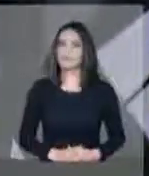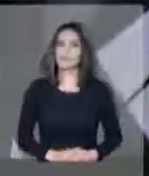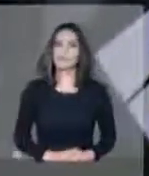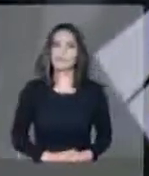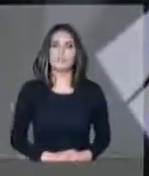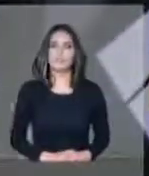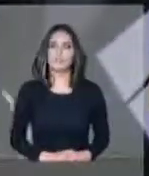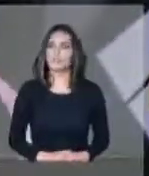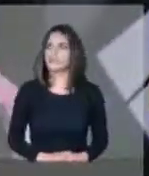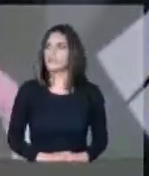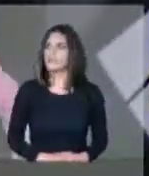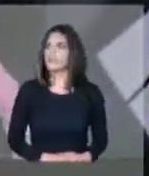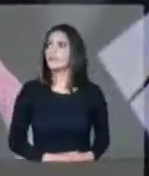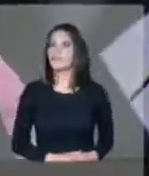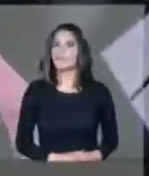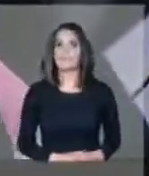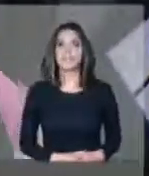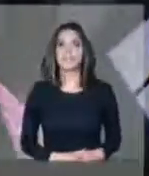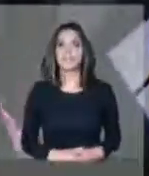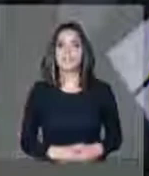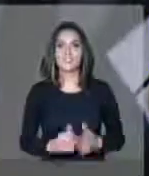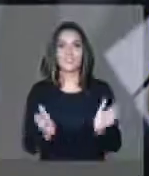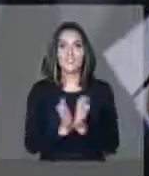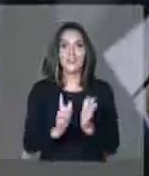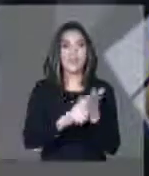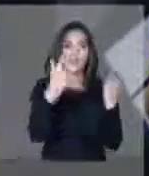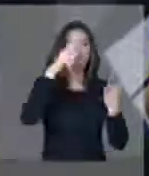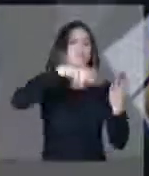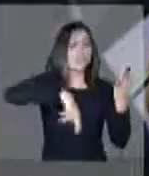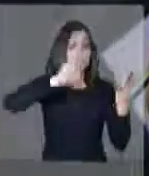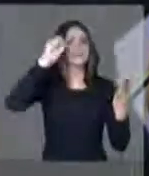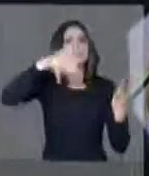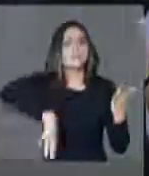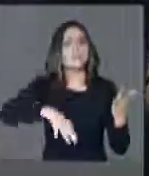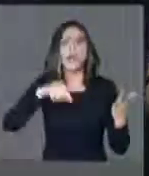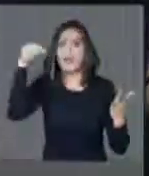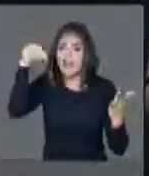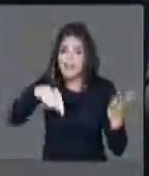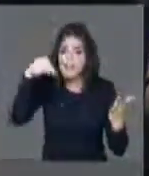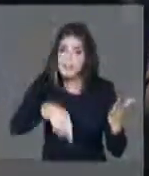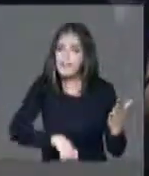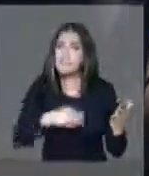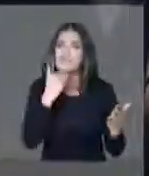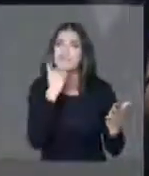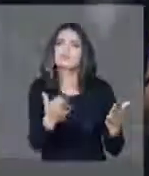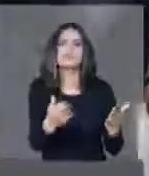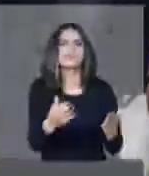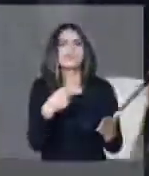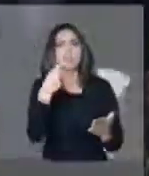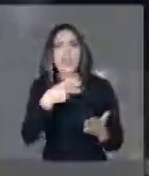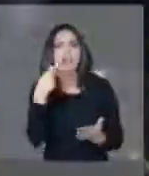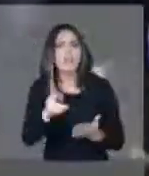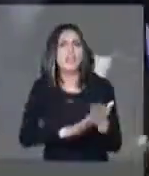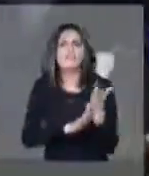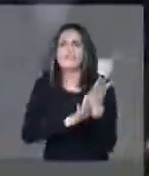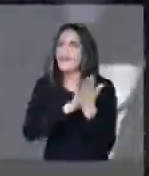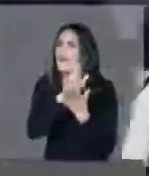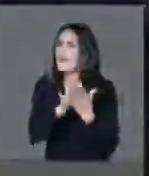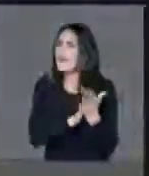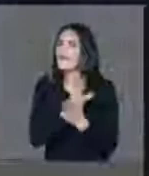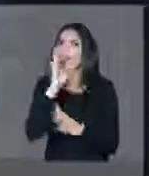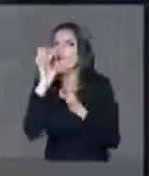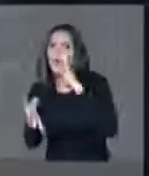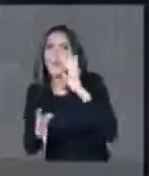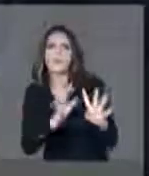lugar, isso. Em segundo lugar, eu leio sim os jornais. E em momento algum aqui, eu cheguei para falar, em momento